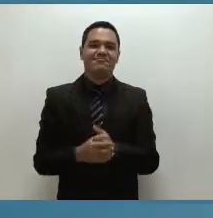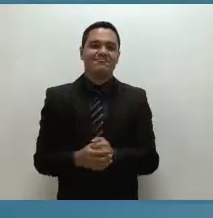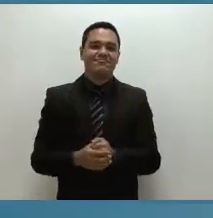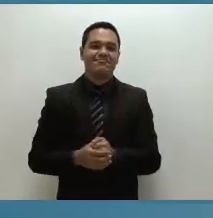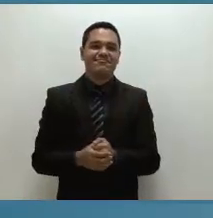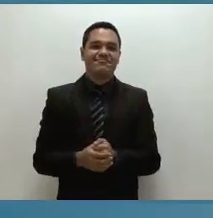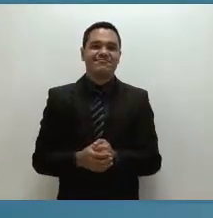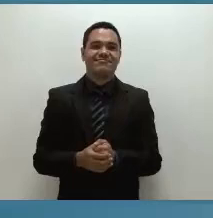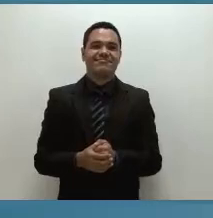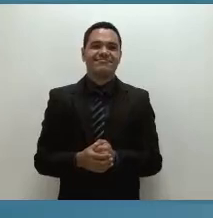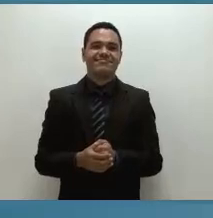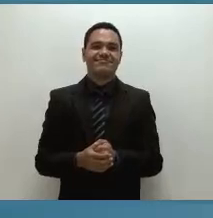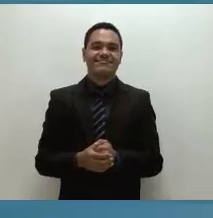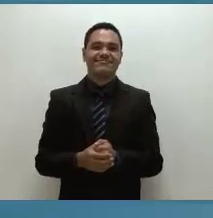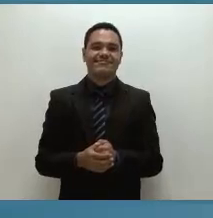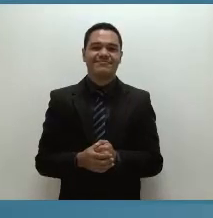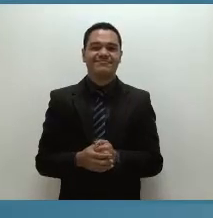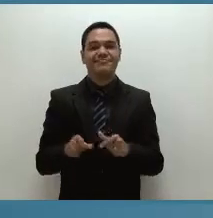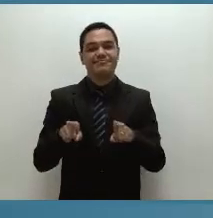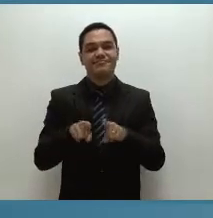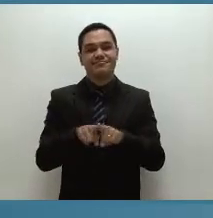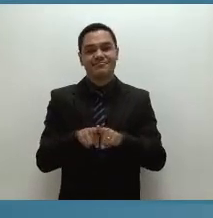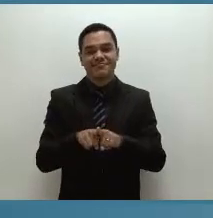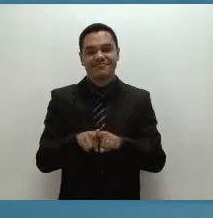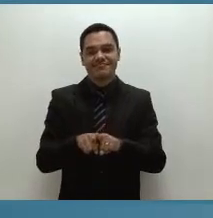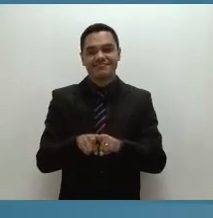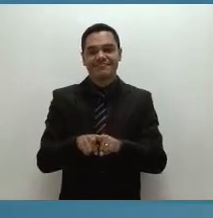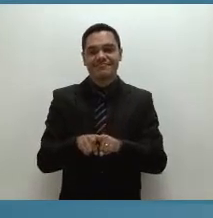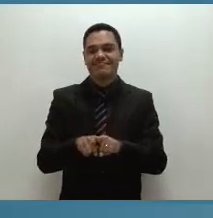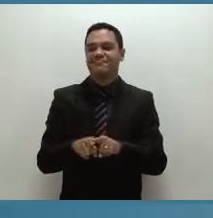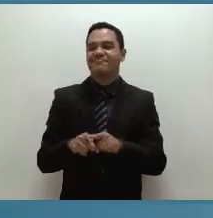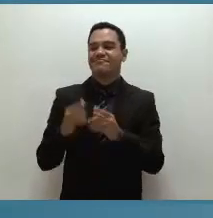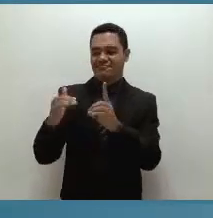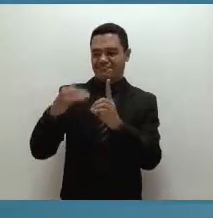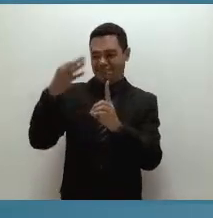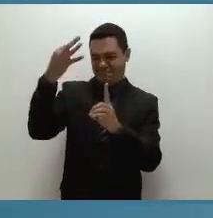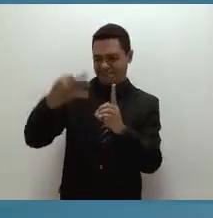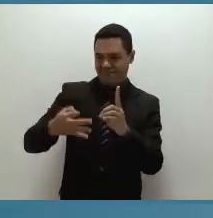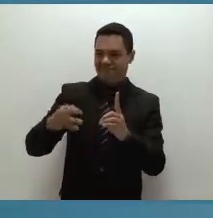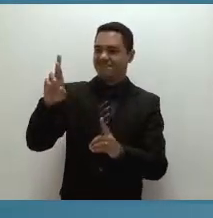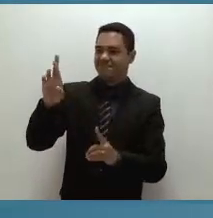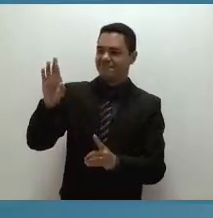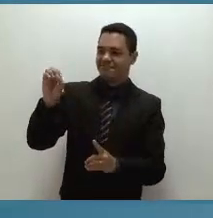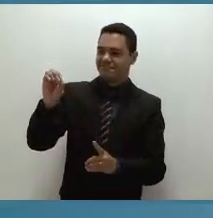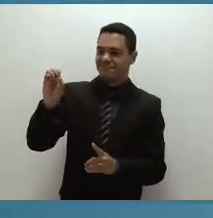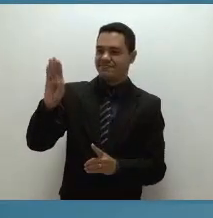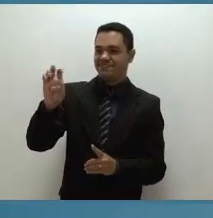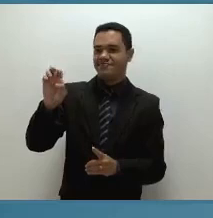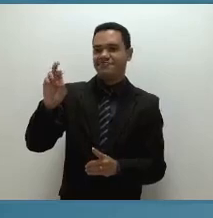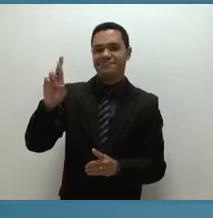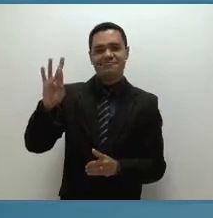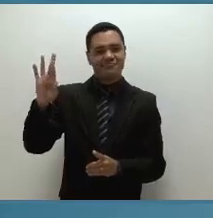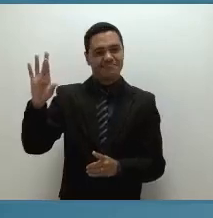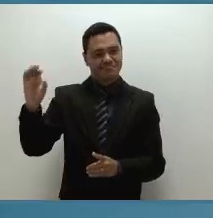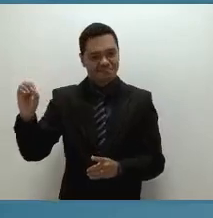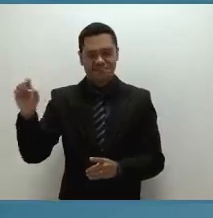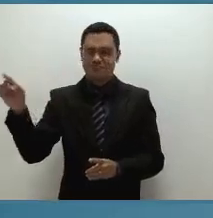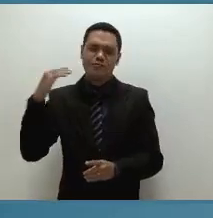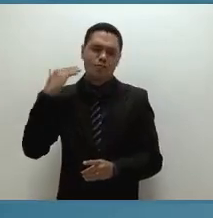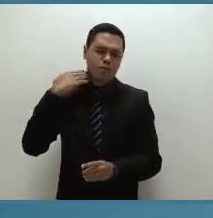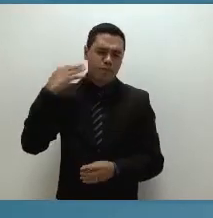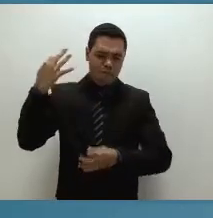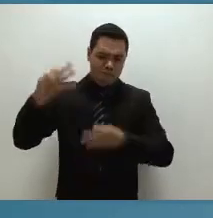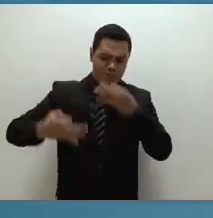também quero homenagear o mundo de produtor, Roberto Leão. O Roberto Leão também é um cliente lá de